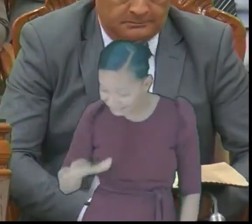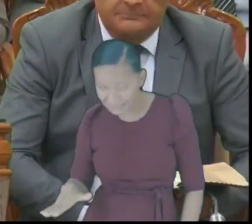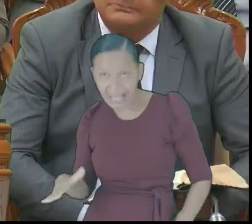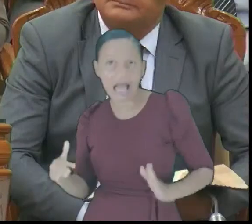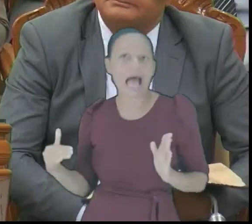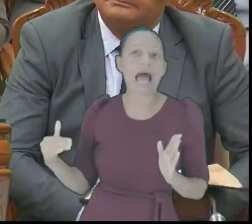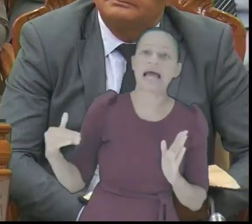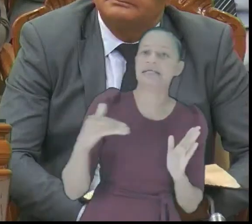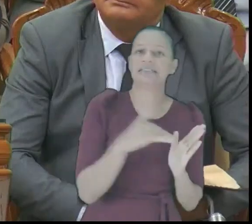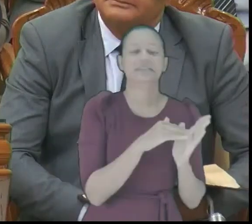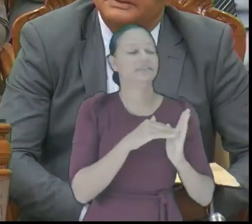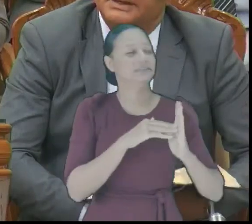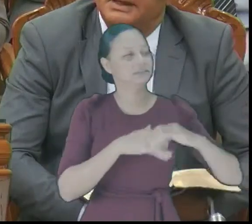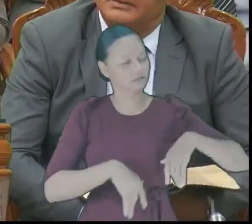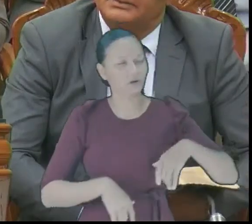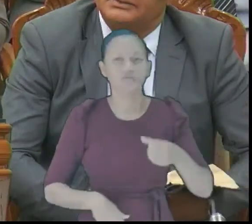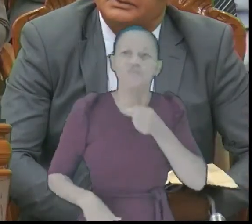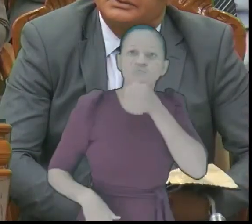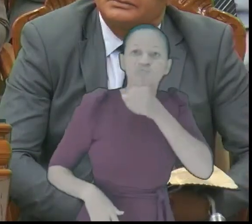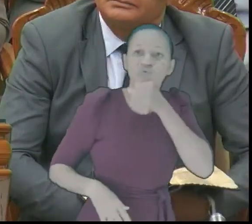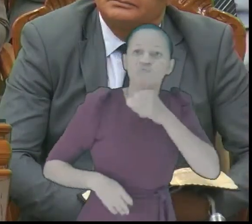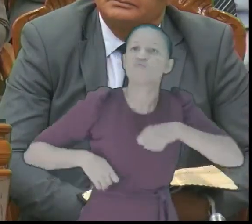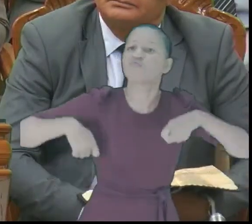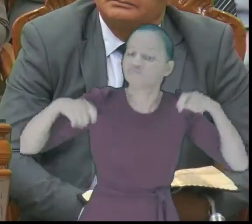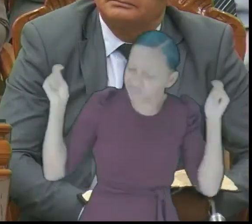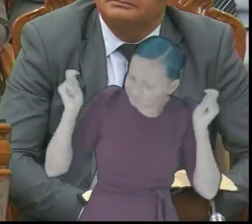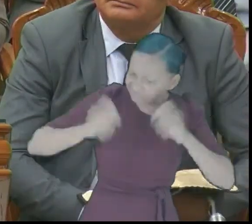crianças aos anciãos.